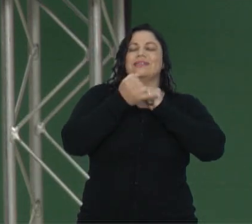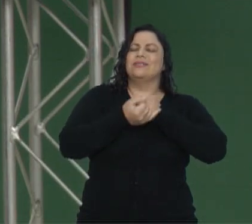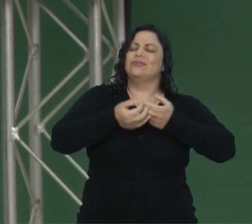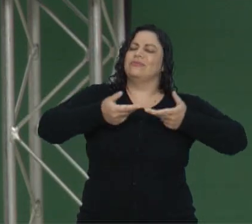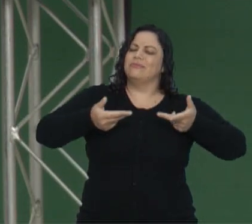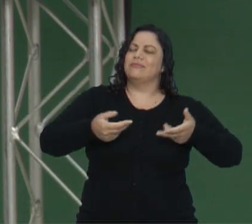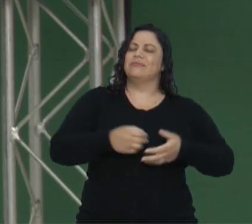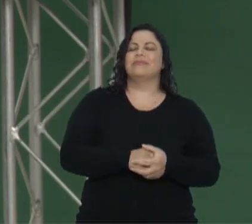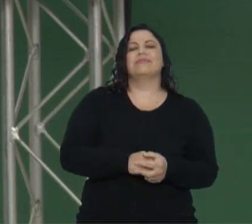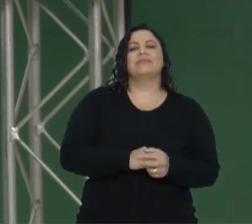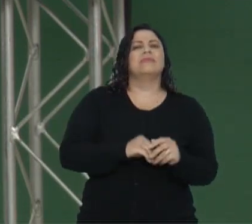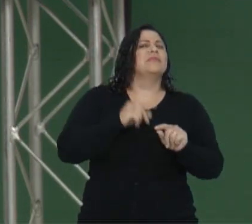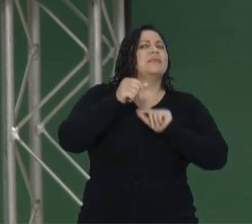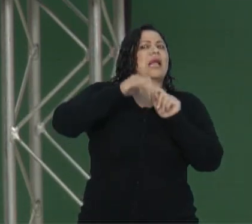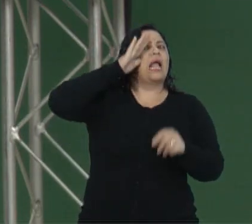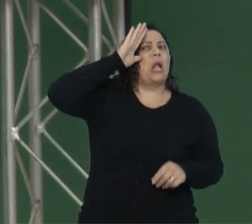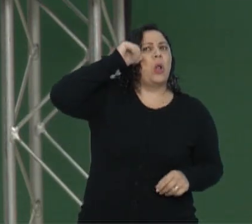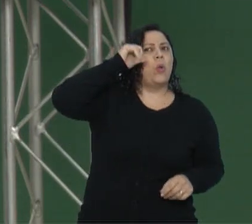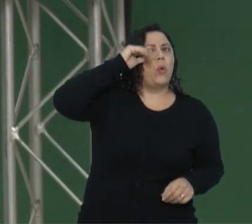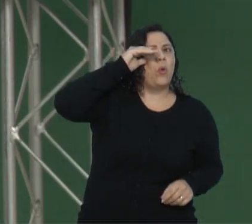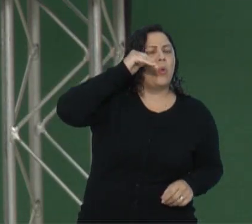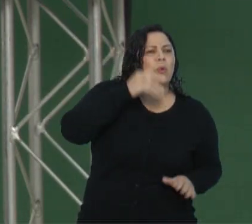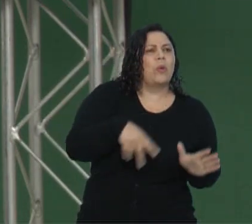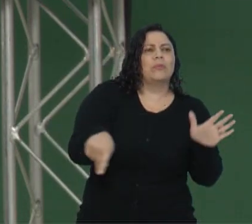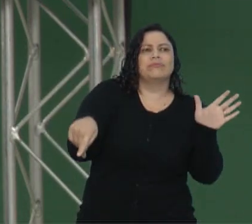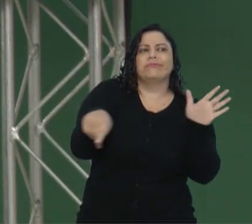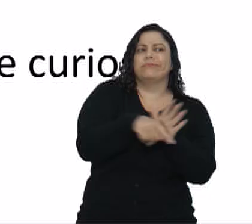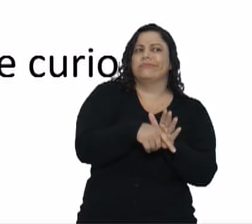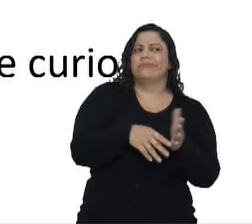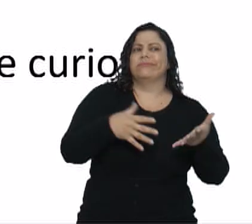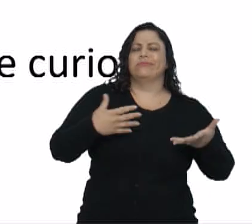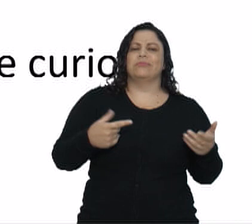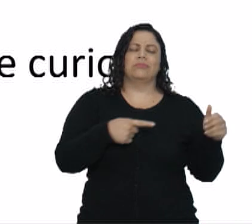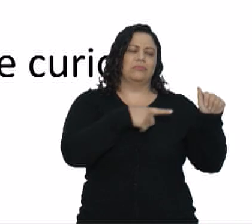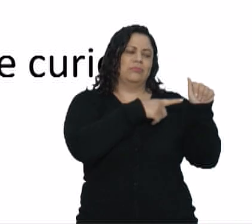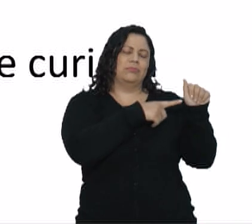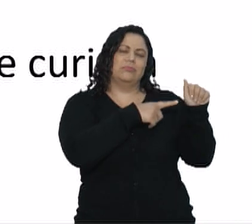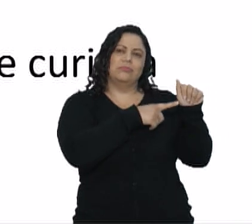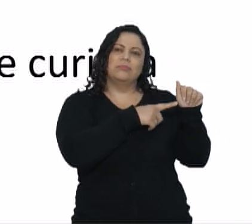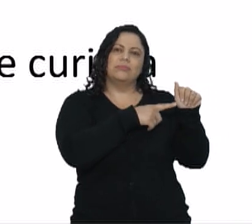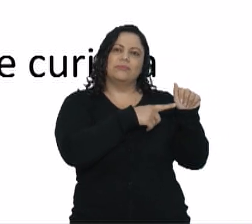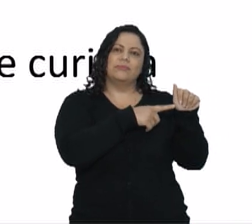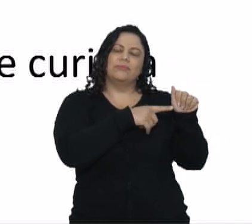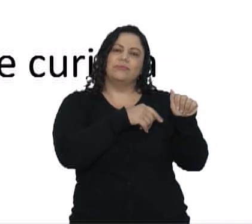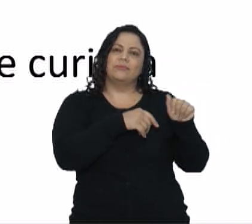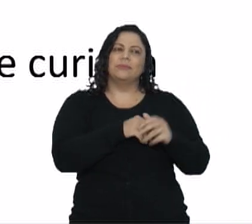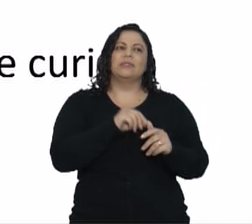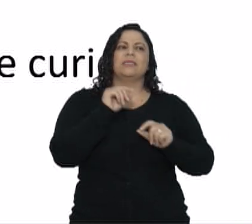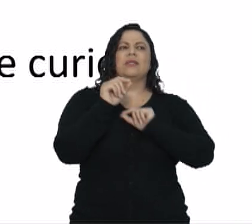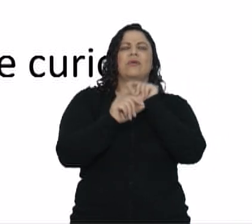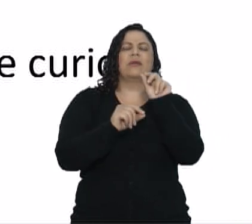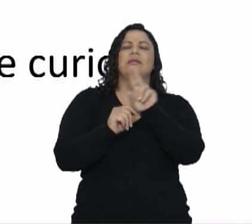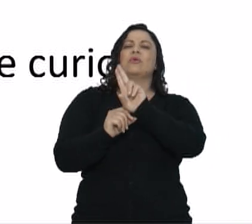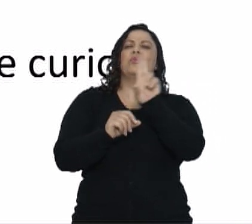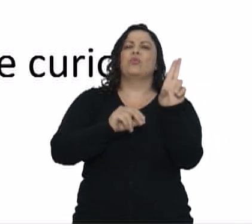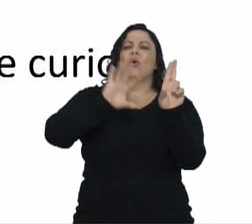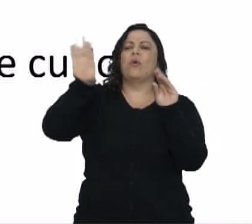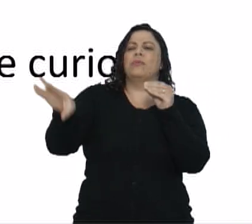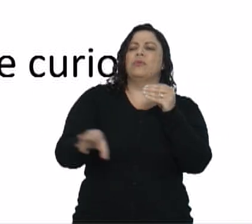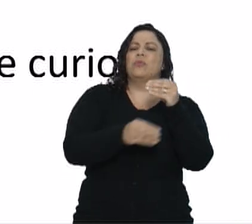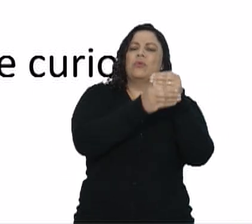é curiosa por natureza. Letra A. A regência nominal se estabelece entre curiosa mais